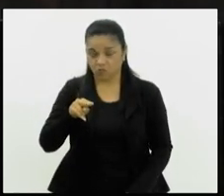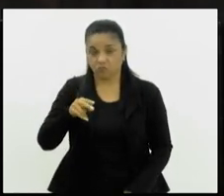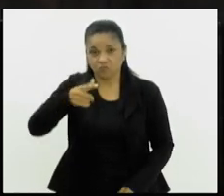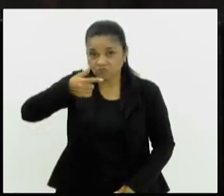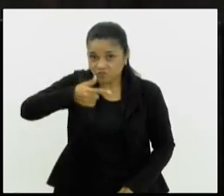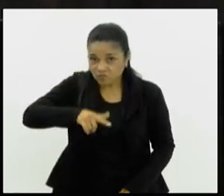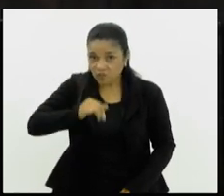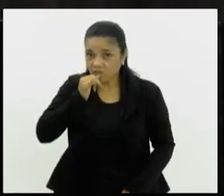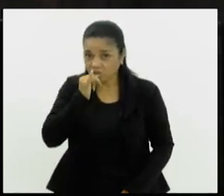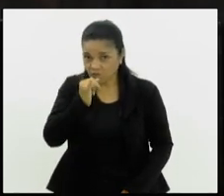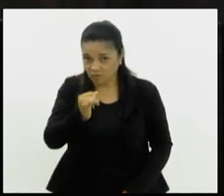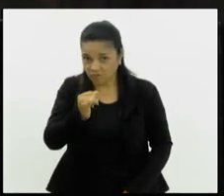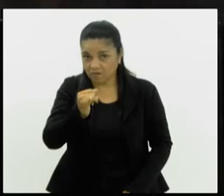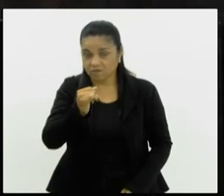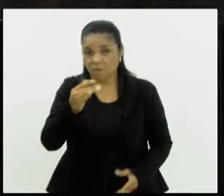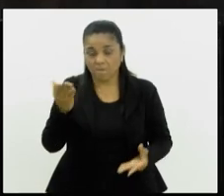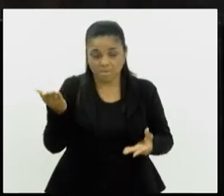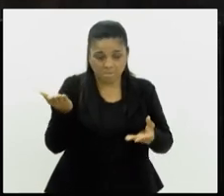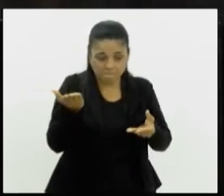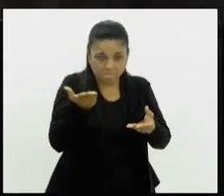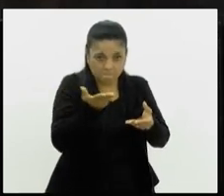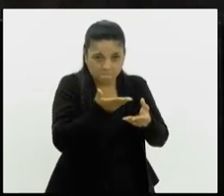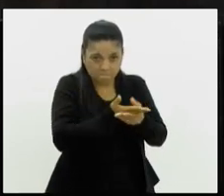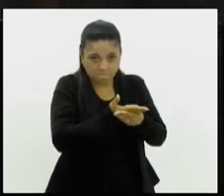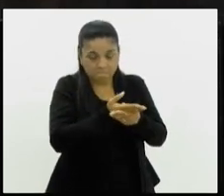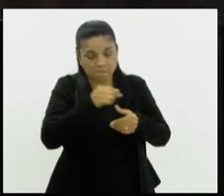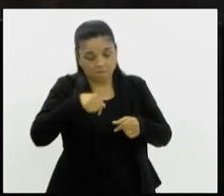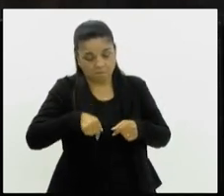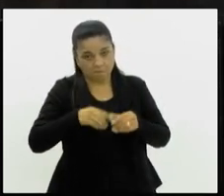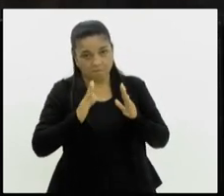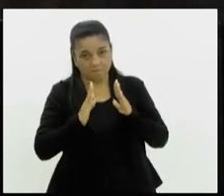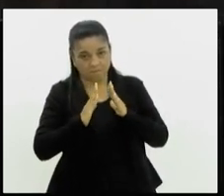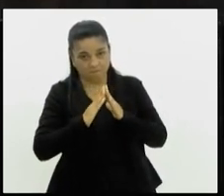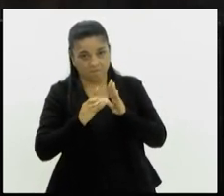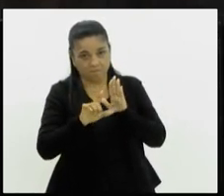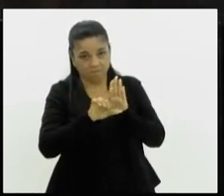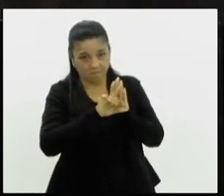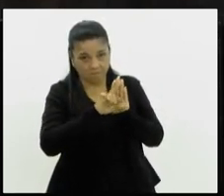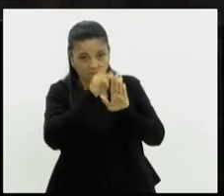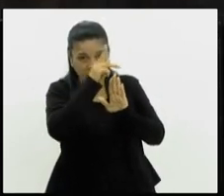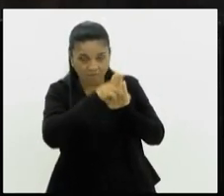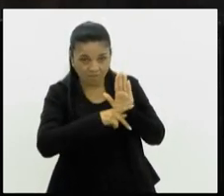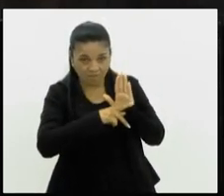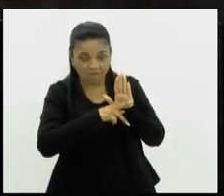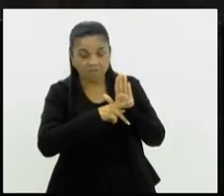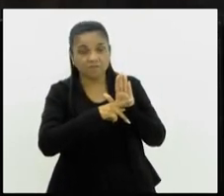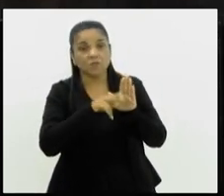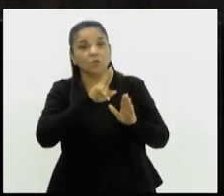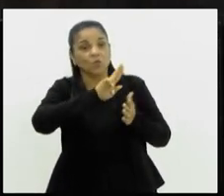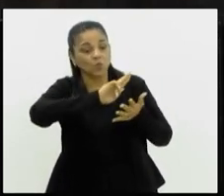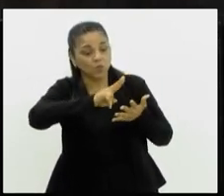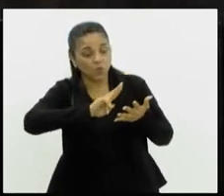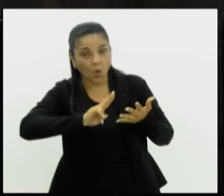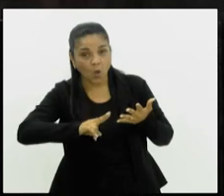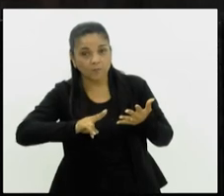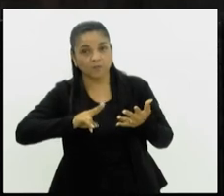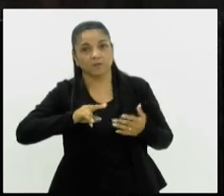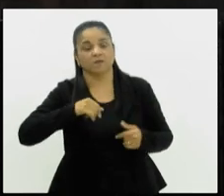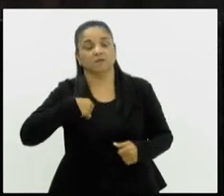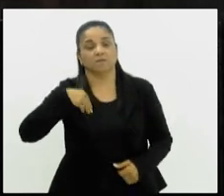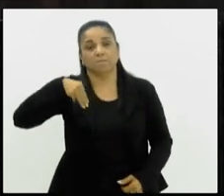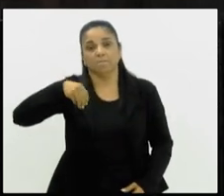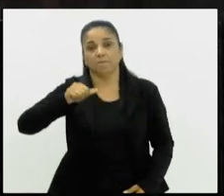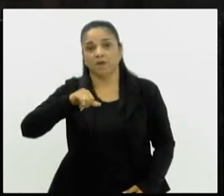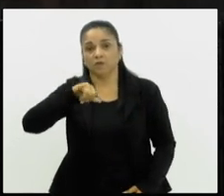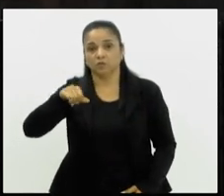repetindo, nós estamos protocolando, já protocolamos nesta casa, um projeto de lei com o nome que leva Maju de Araújo, que sirva de